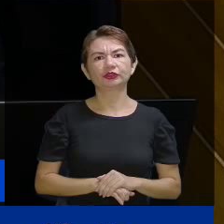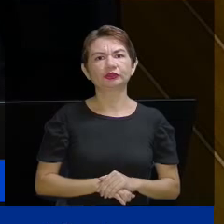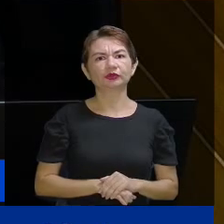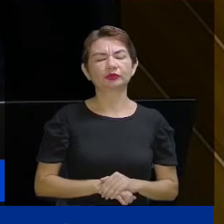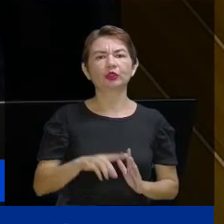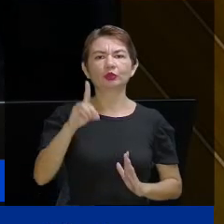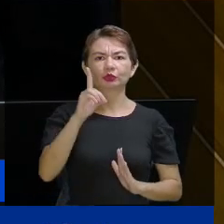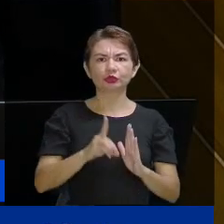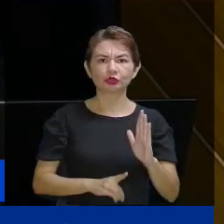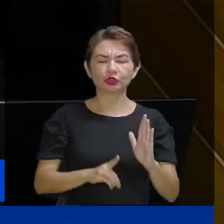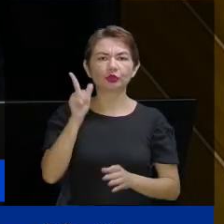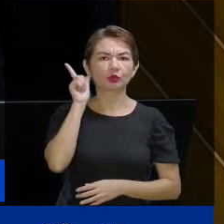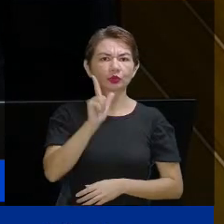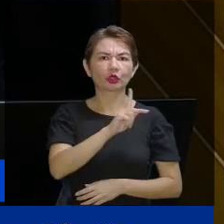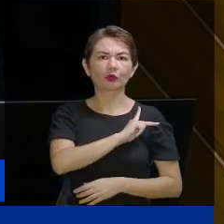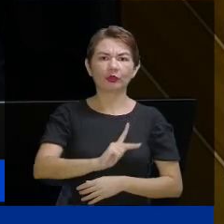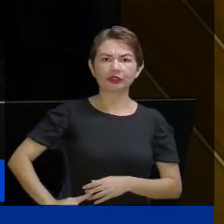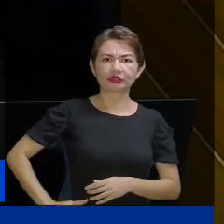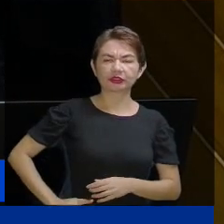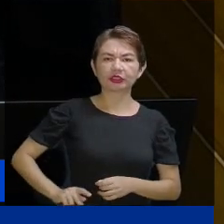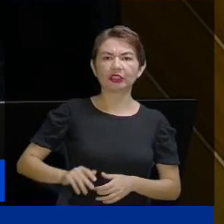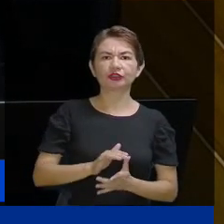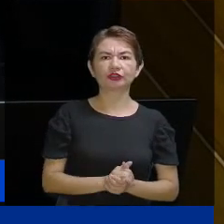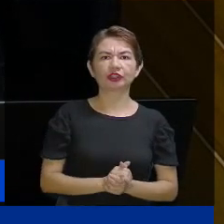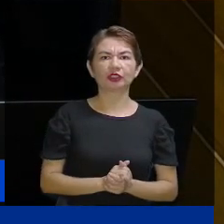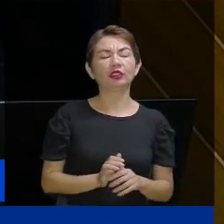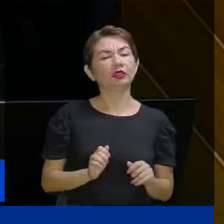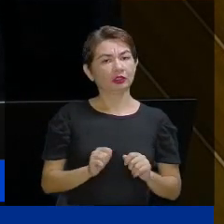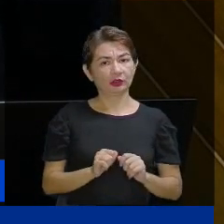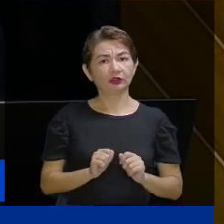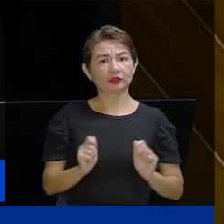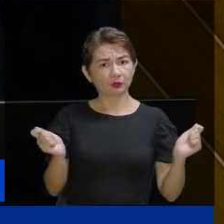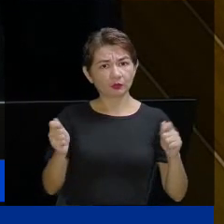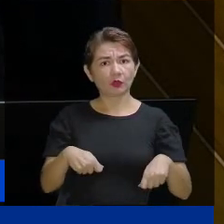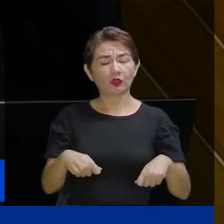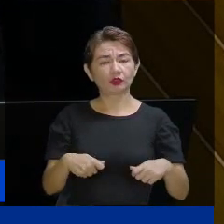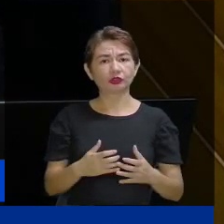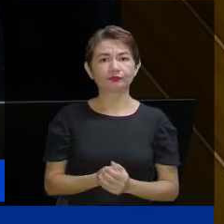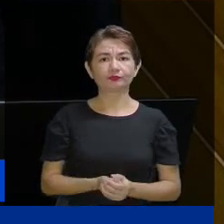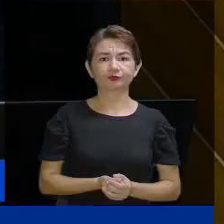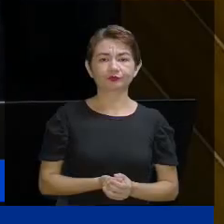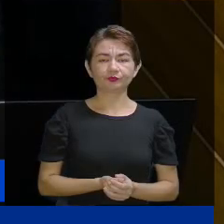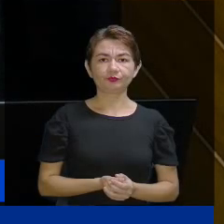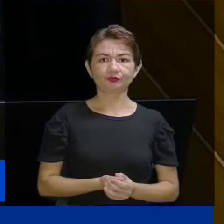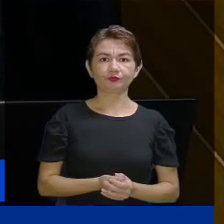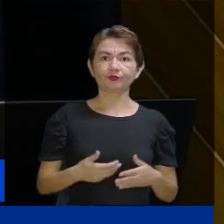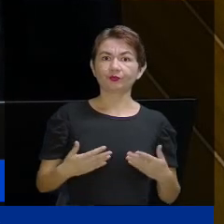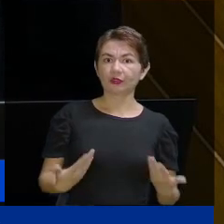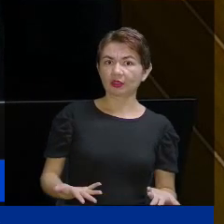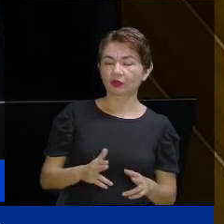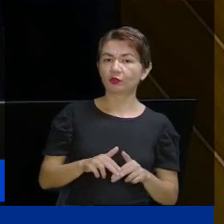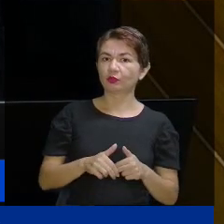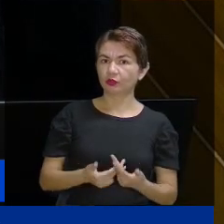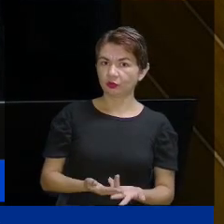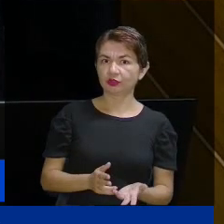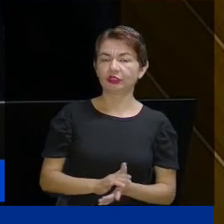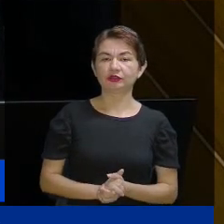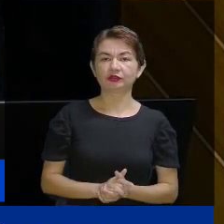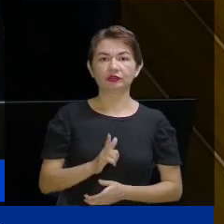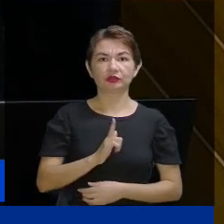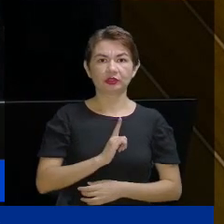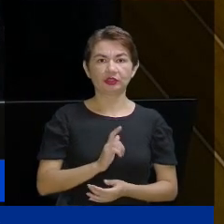adquirido, seria permitido ao presidente do regional fazer o juízo de admissibilidade, tendo em vista que assim